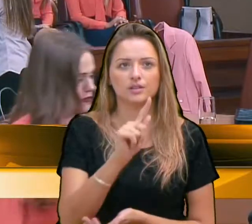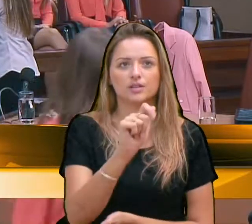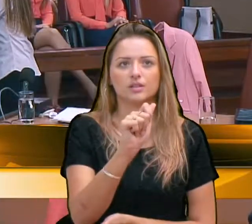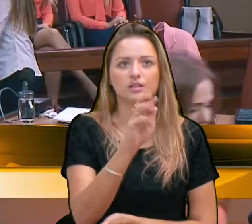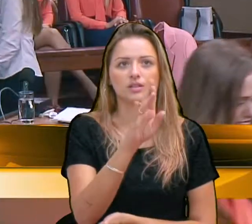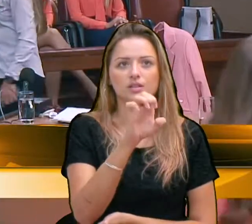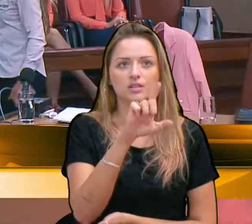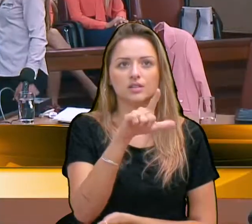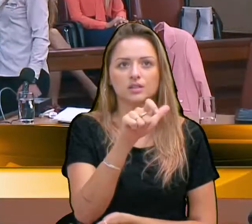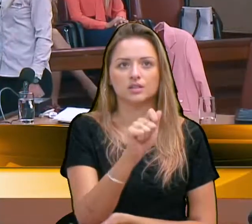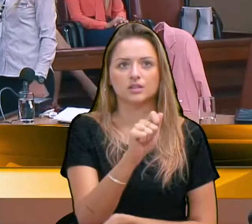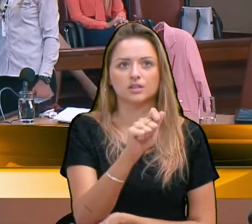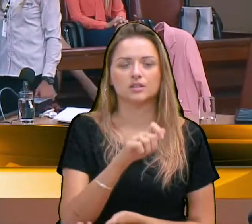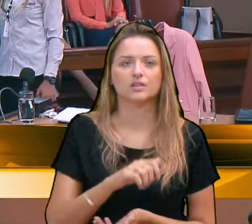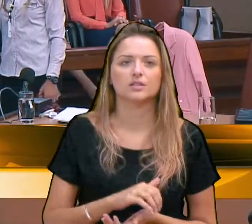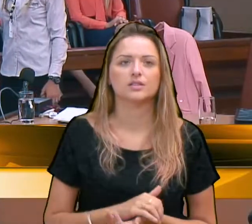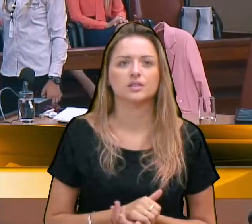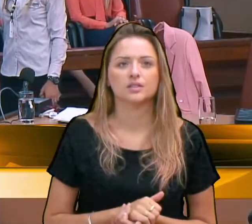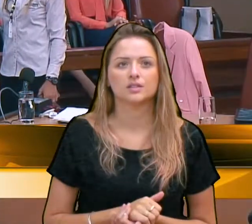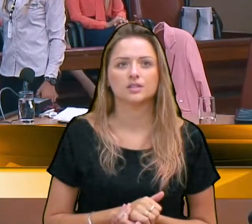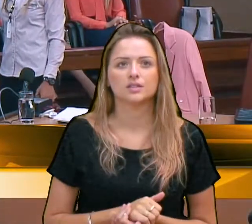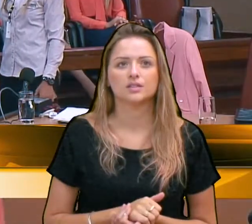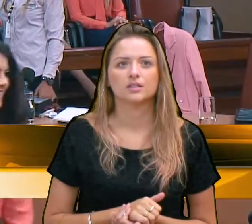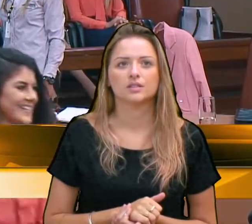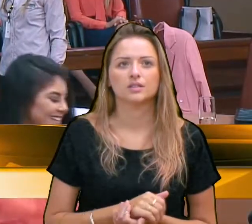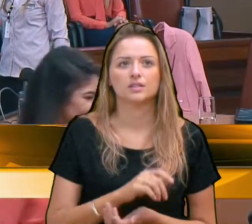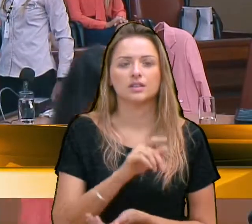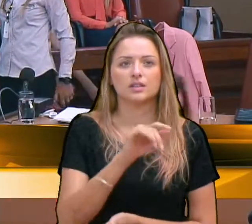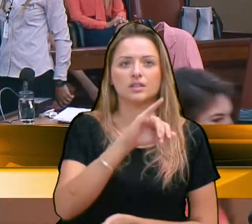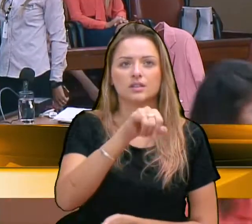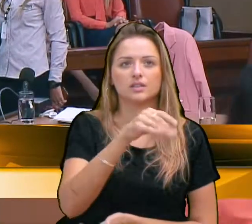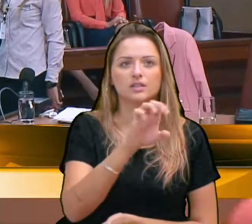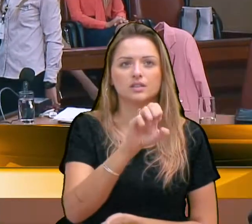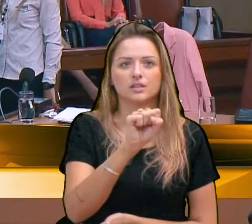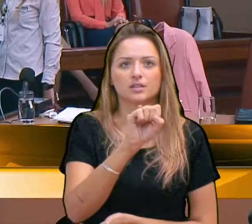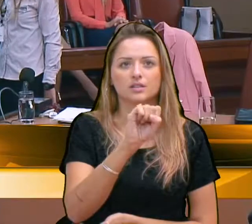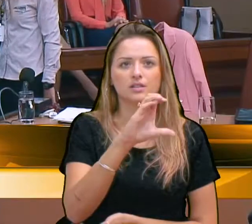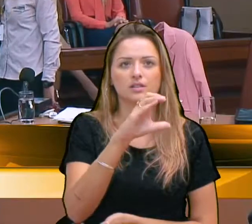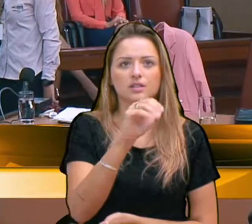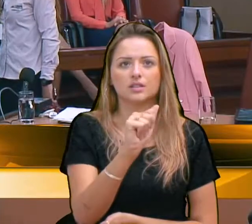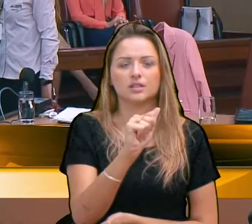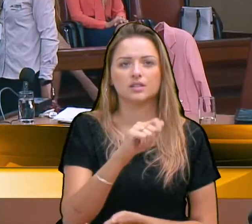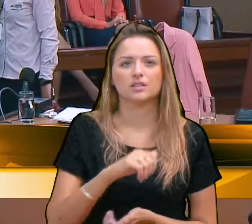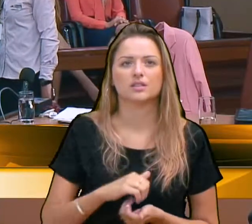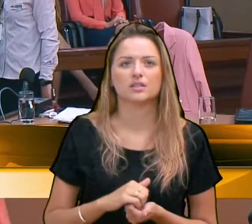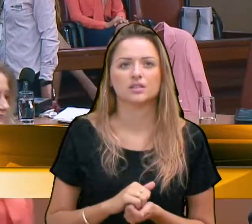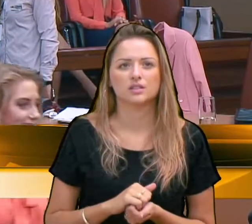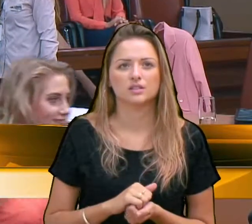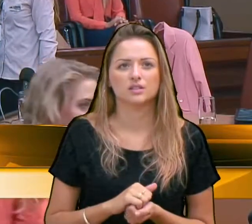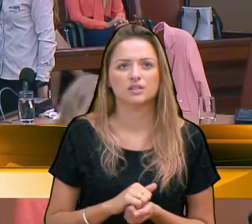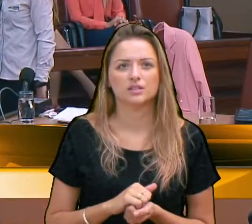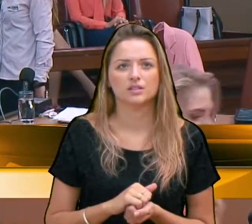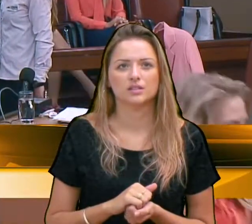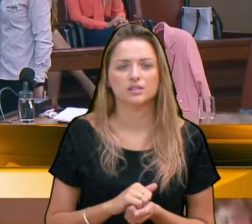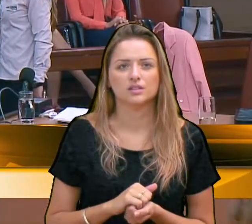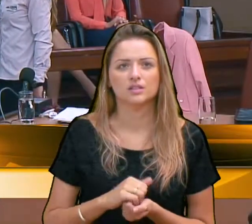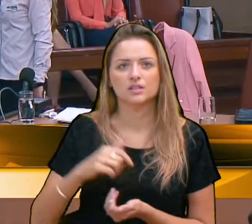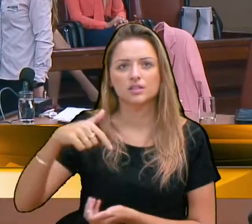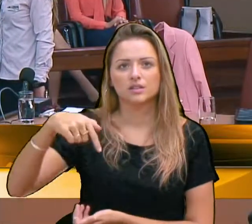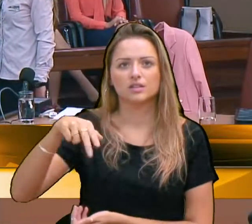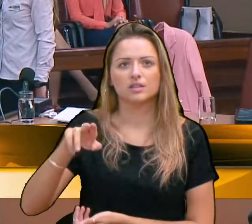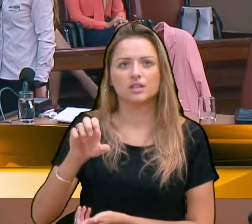Gabriela Luísa Piola. Jéssica Caroline Lolas Feiten. Keitiusi